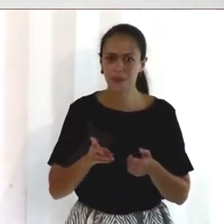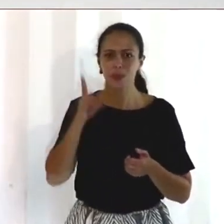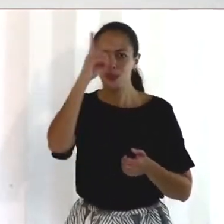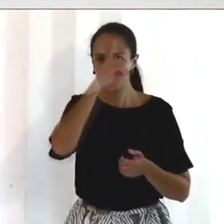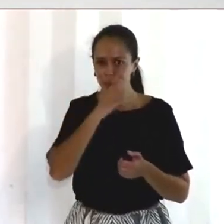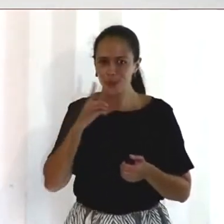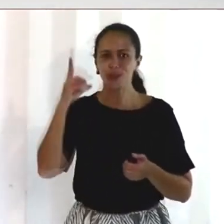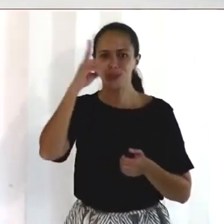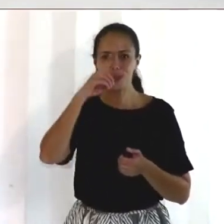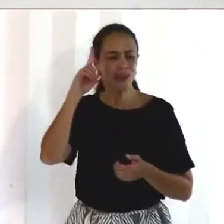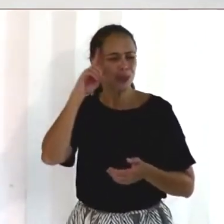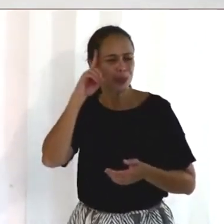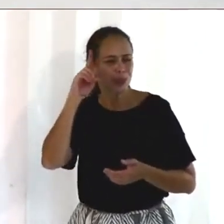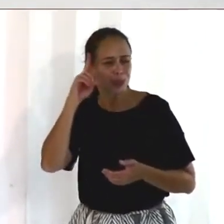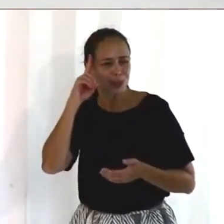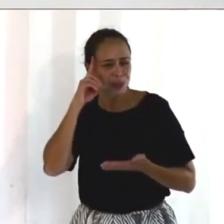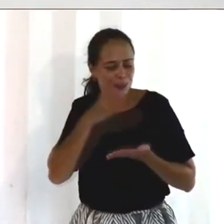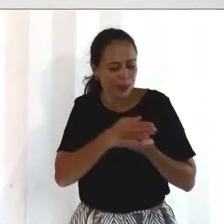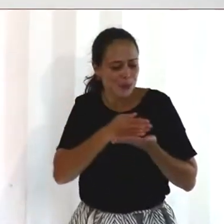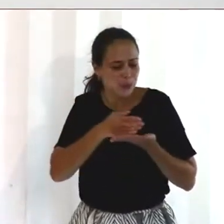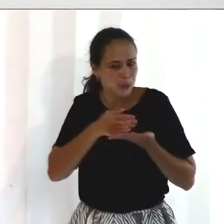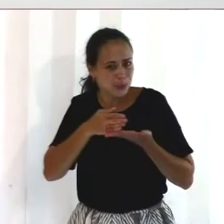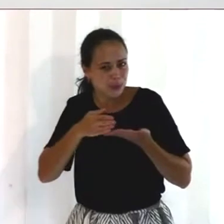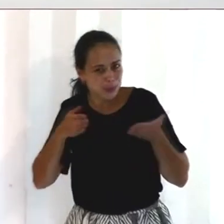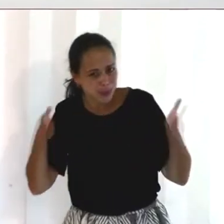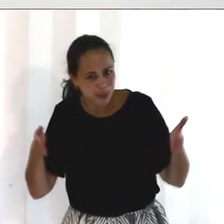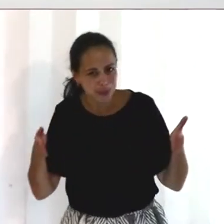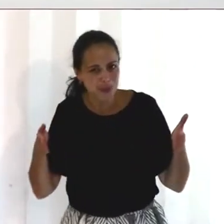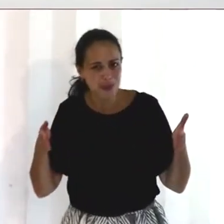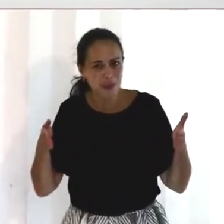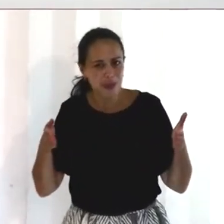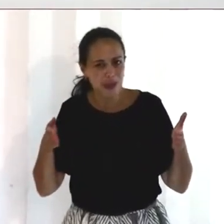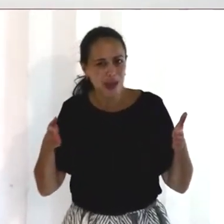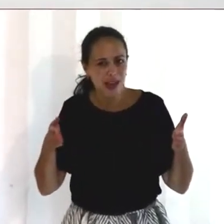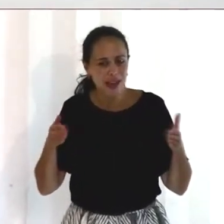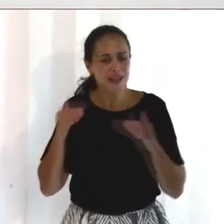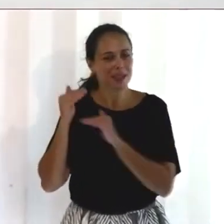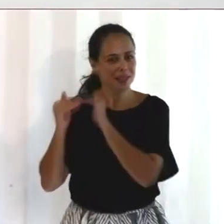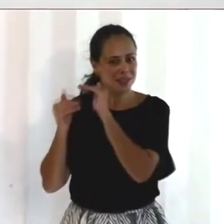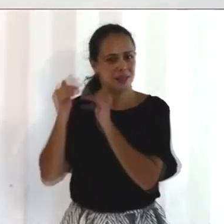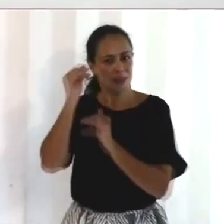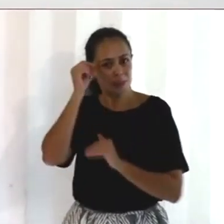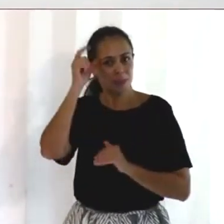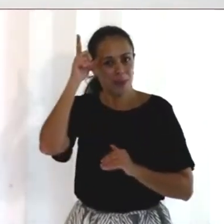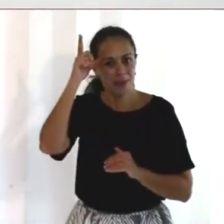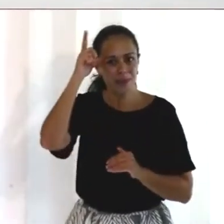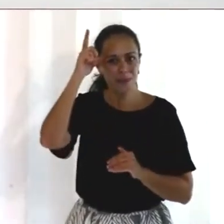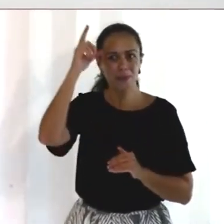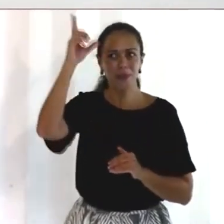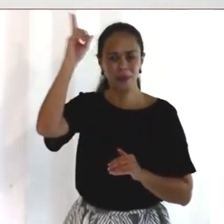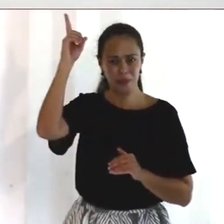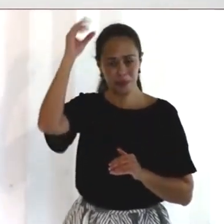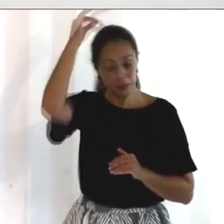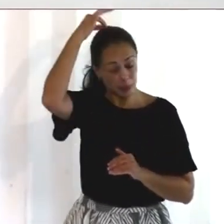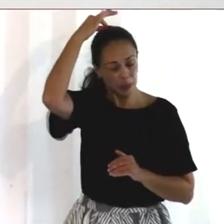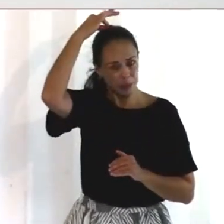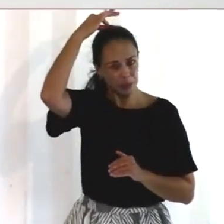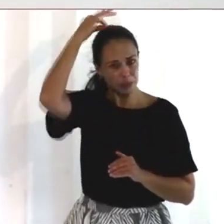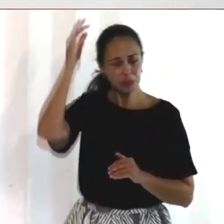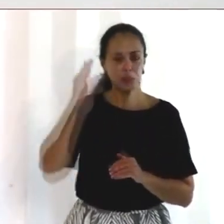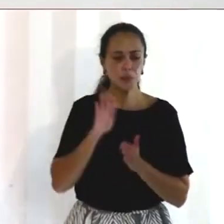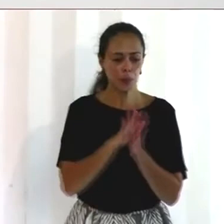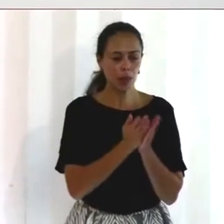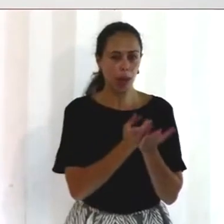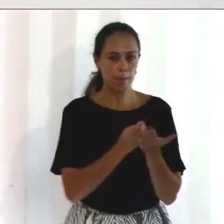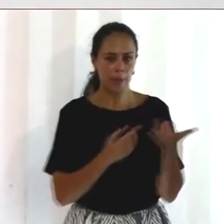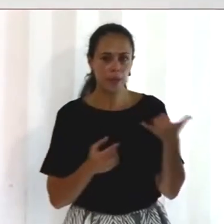Escrituras não dizem que culto é somente o culto público. As Escrituras nos ensinam que nós